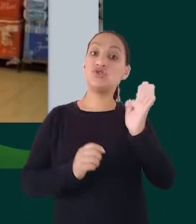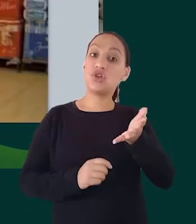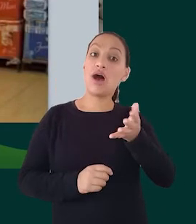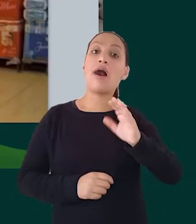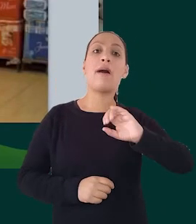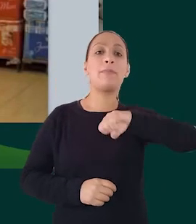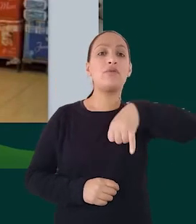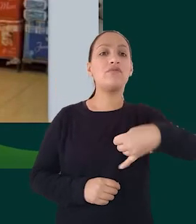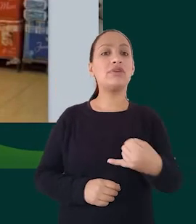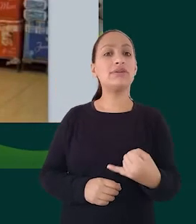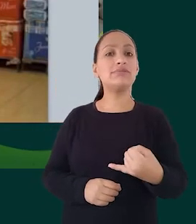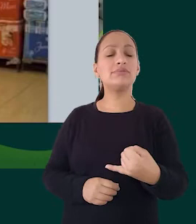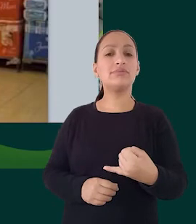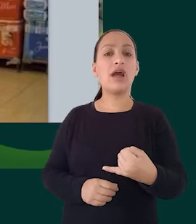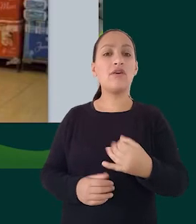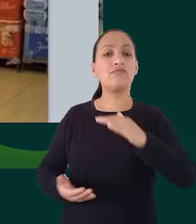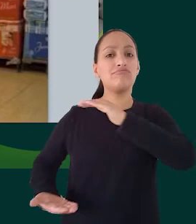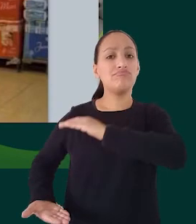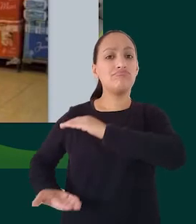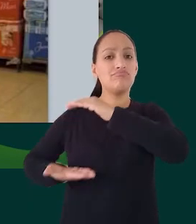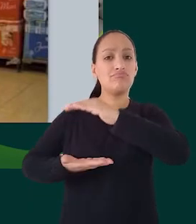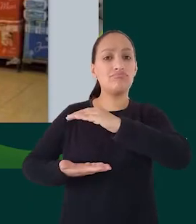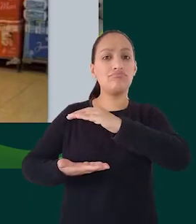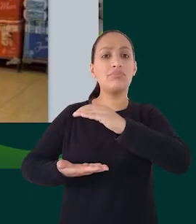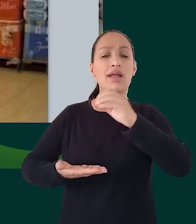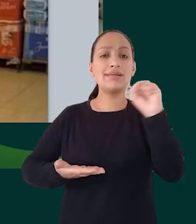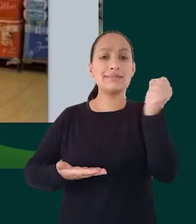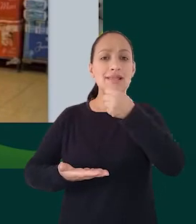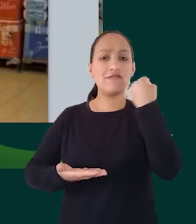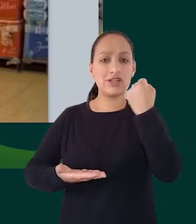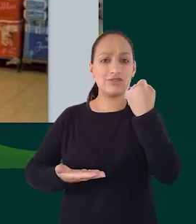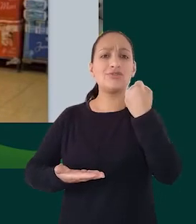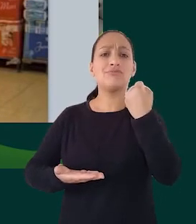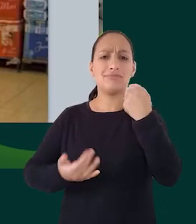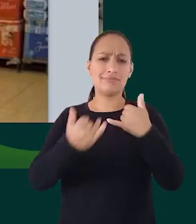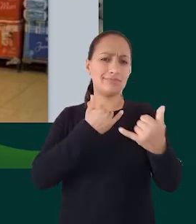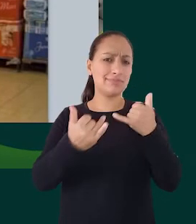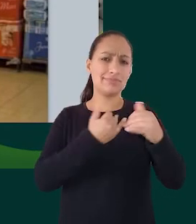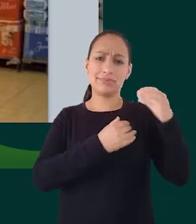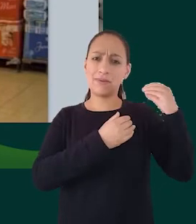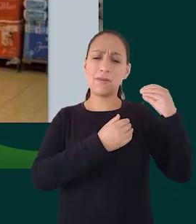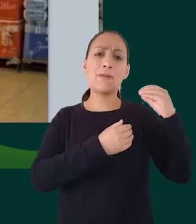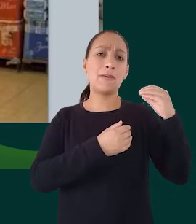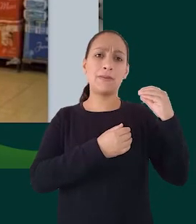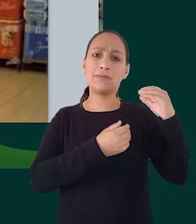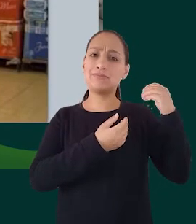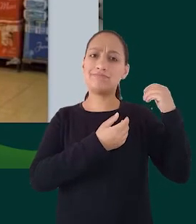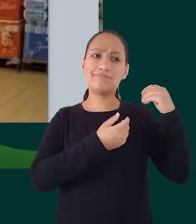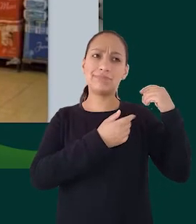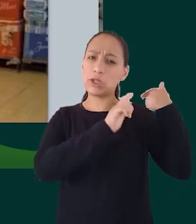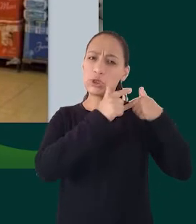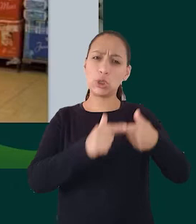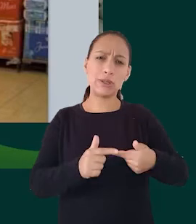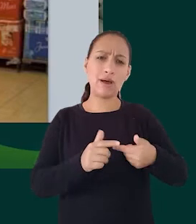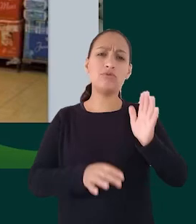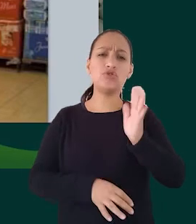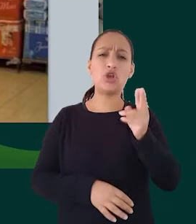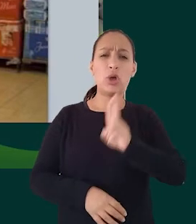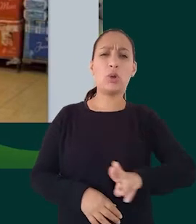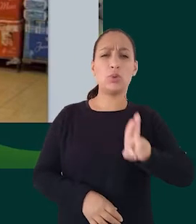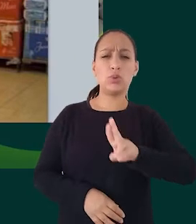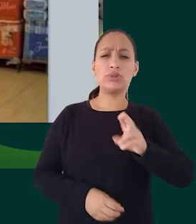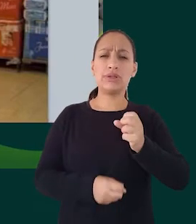da Walmart. A Walmart usa desde muito tempo, né, usa desde muito tempo algoritmos